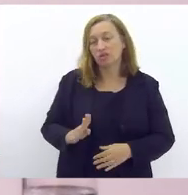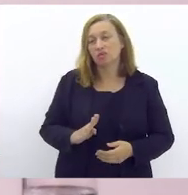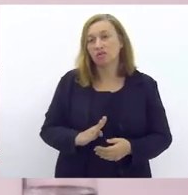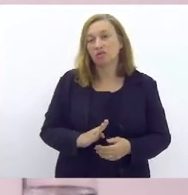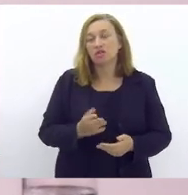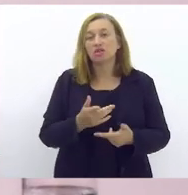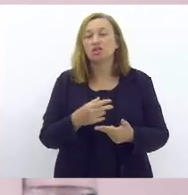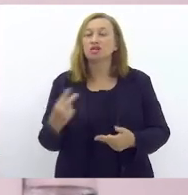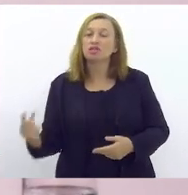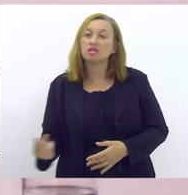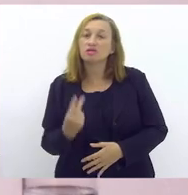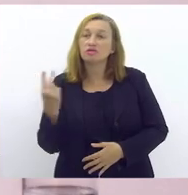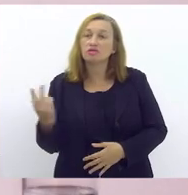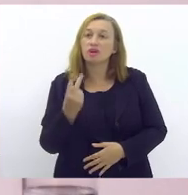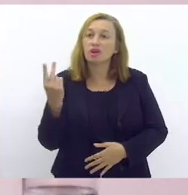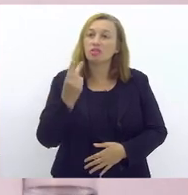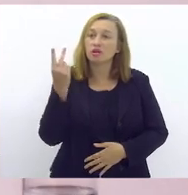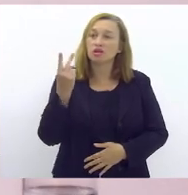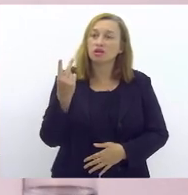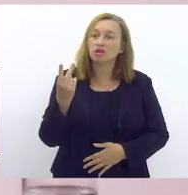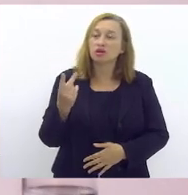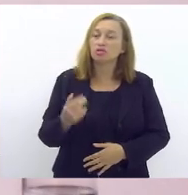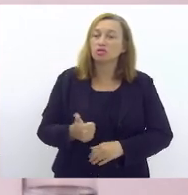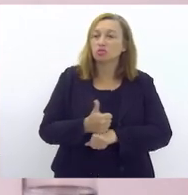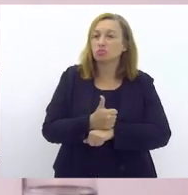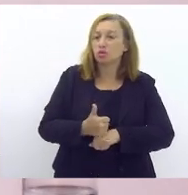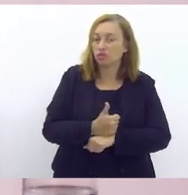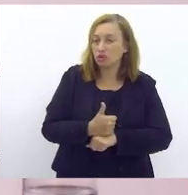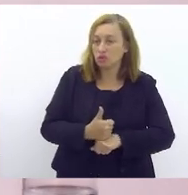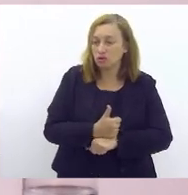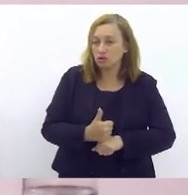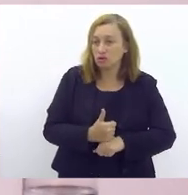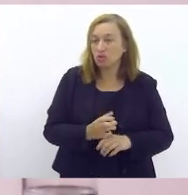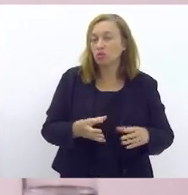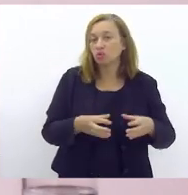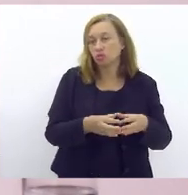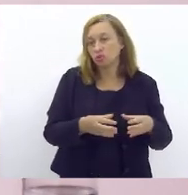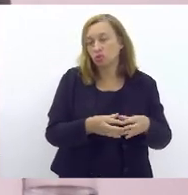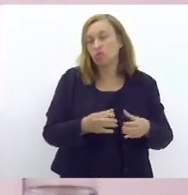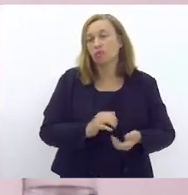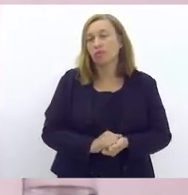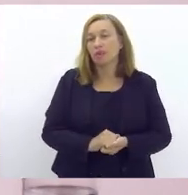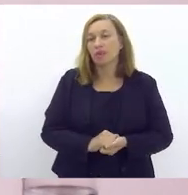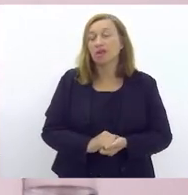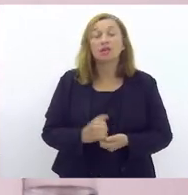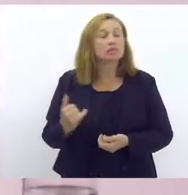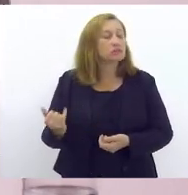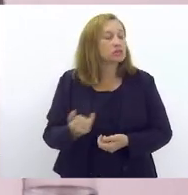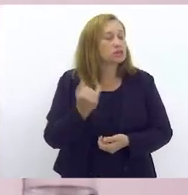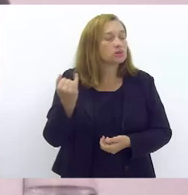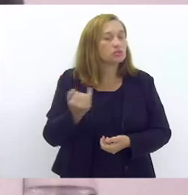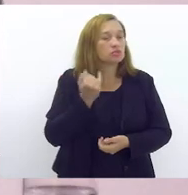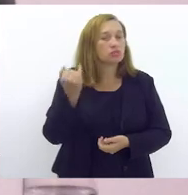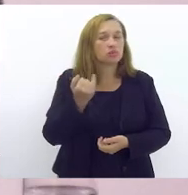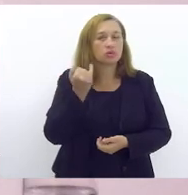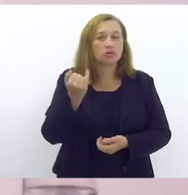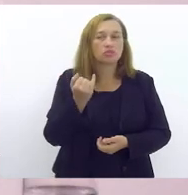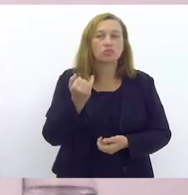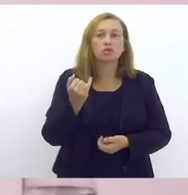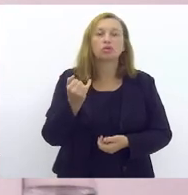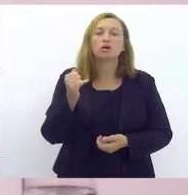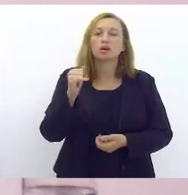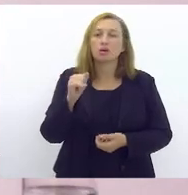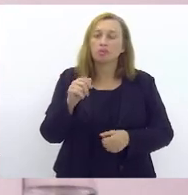De valorização de uma profissional, de um grupo de profissionais importantíssimos para a